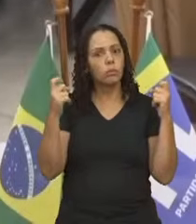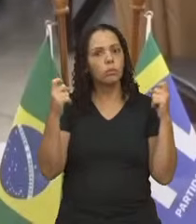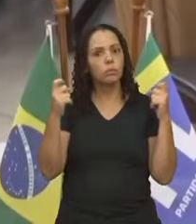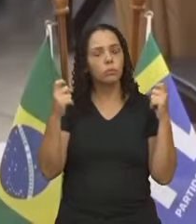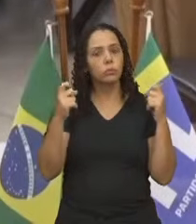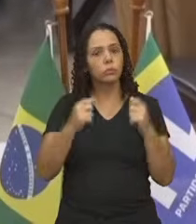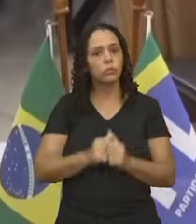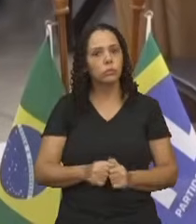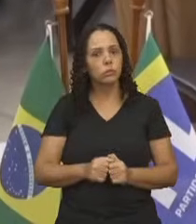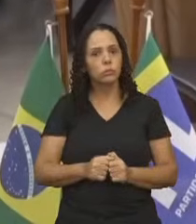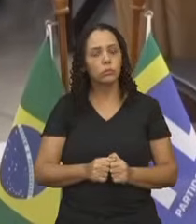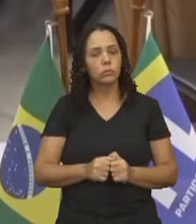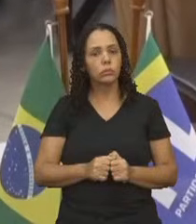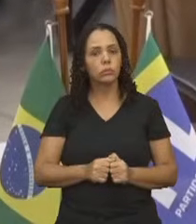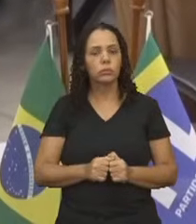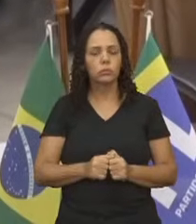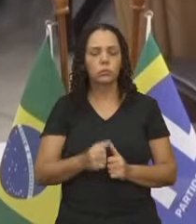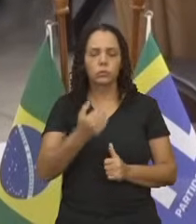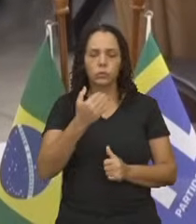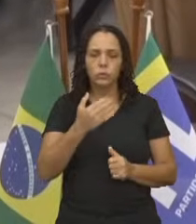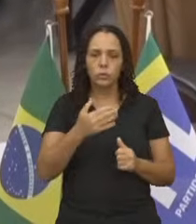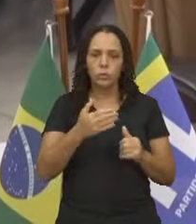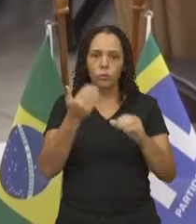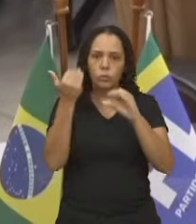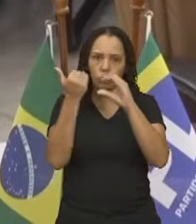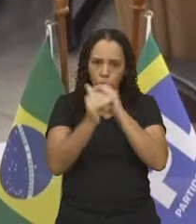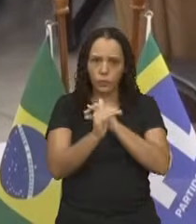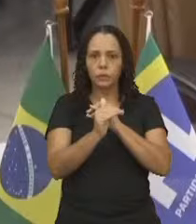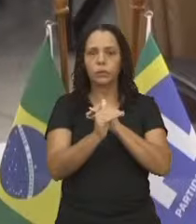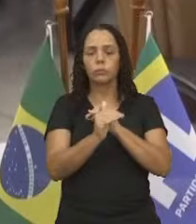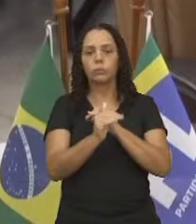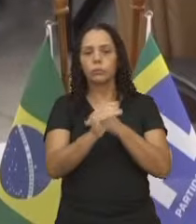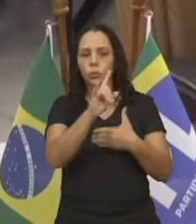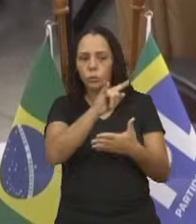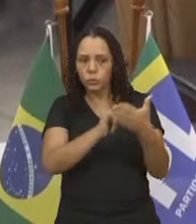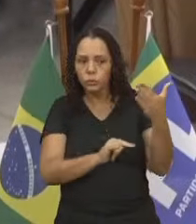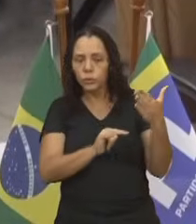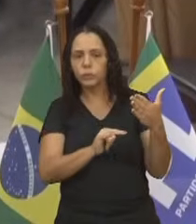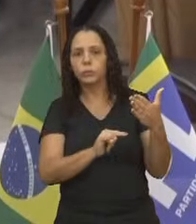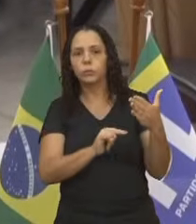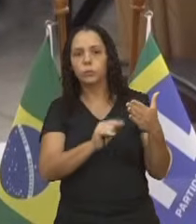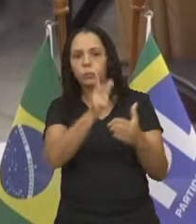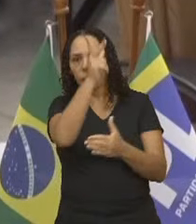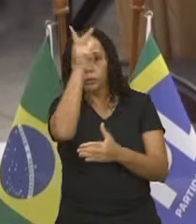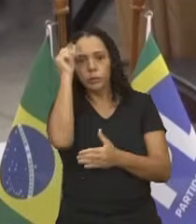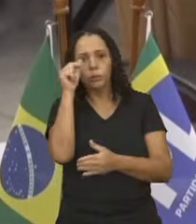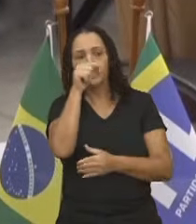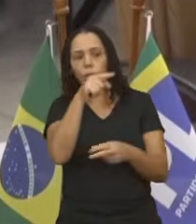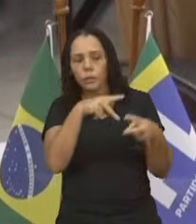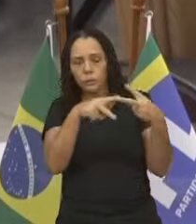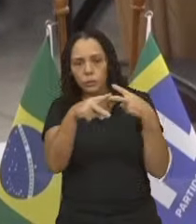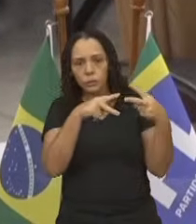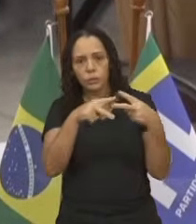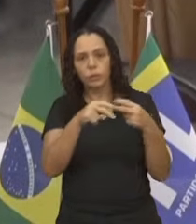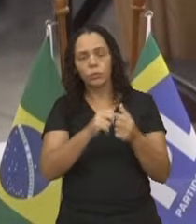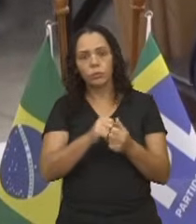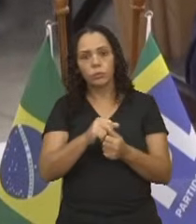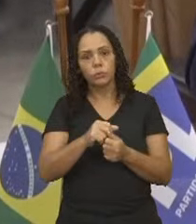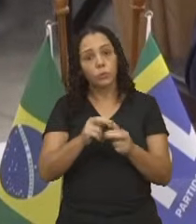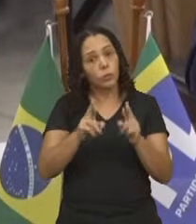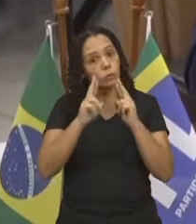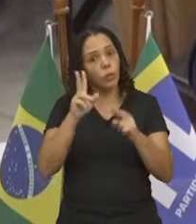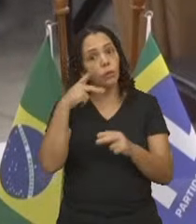Limoeiro. Quero mandar isso aqui, estou mandando isso aqui para o Anderson, lá que tem muita amizade com ele, e um vereador Limoeiro que toma